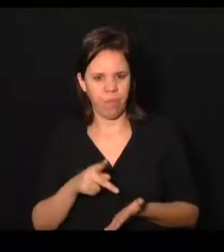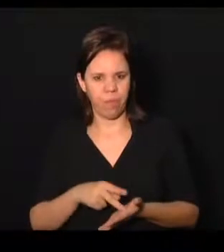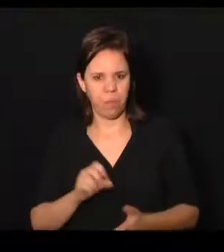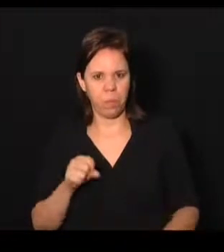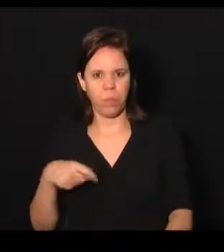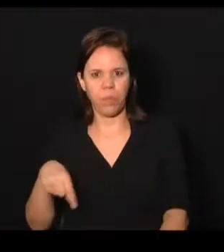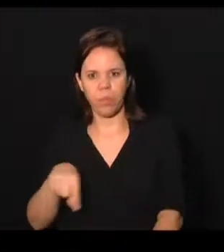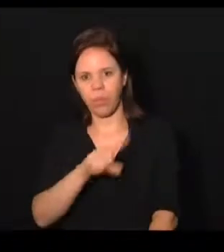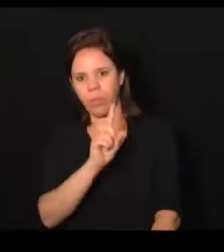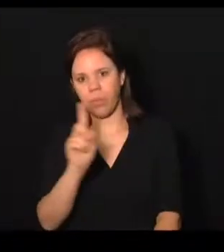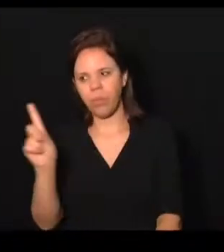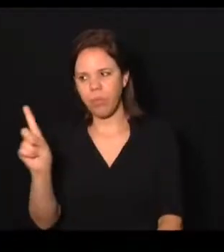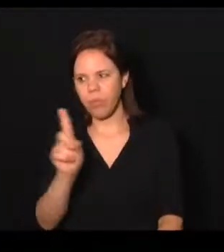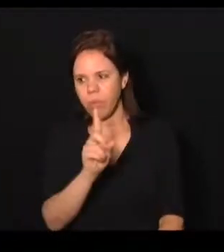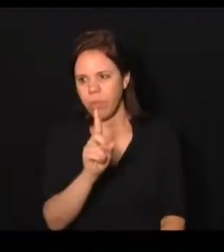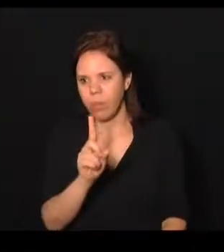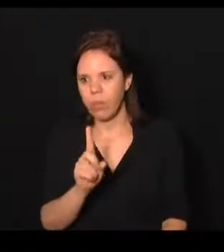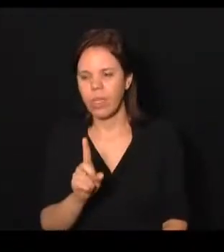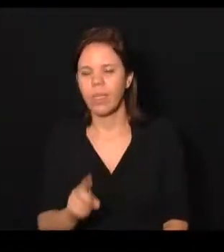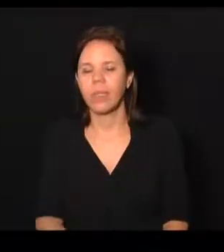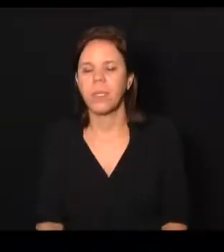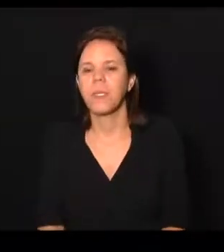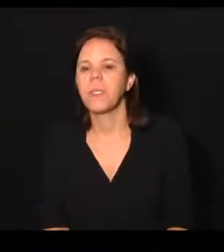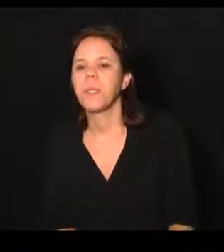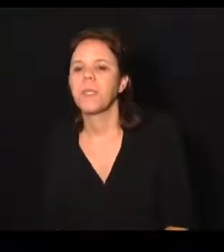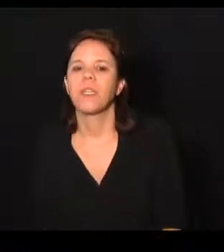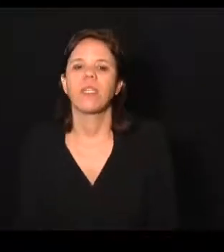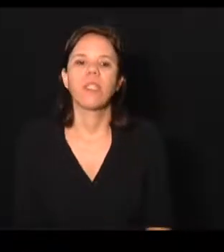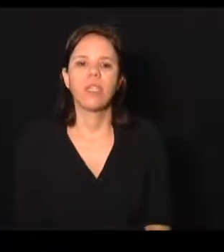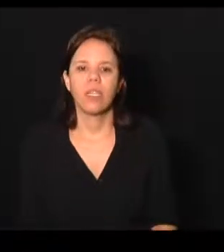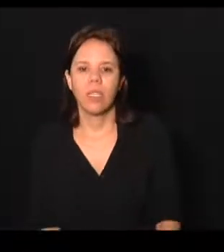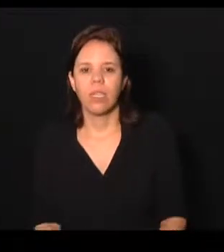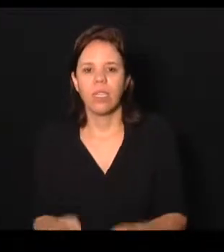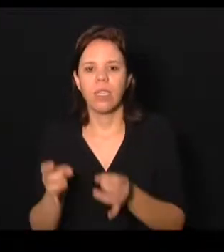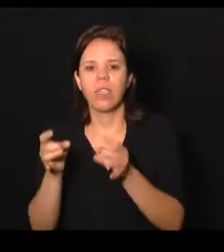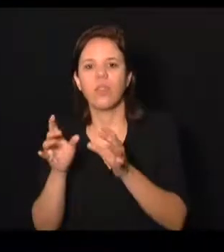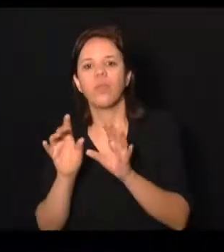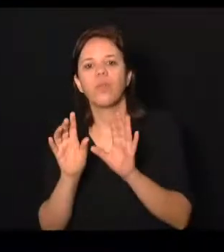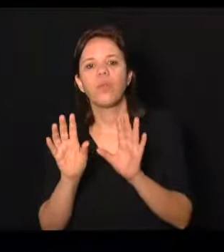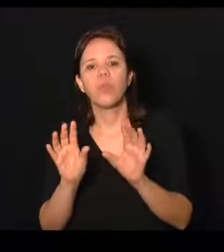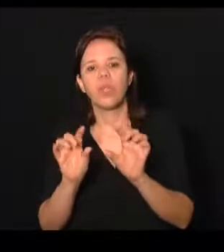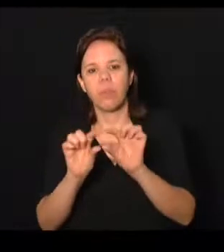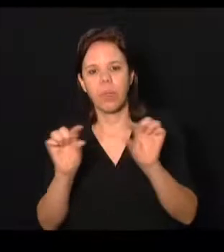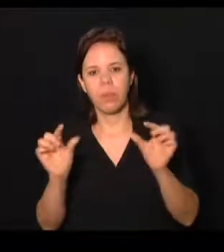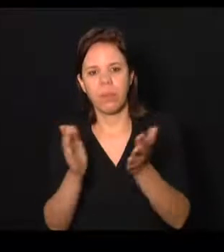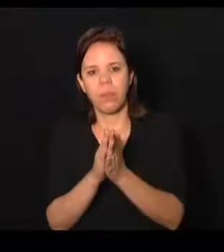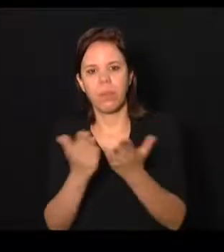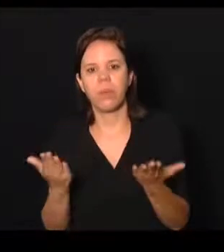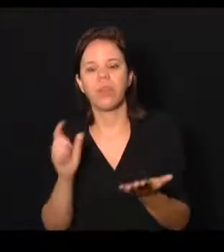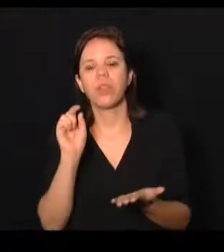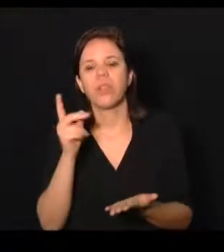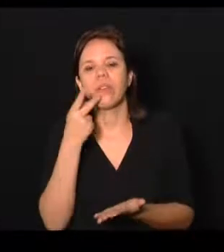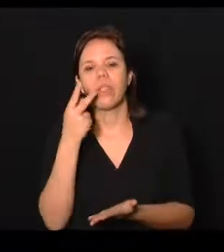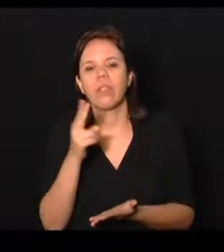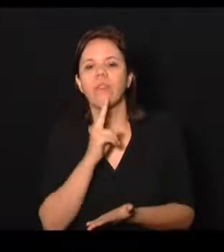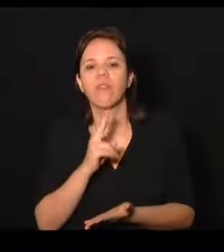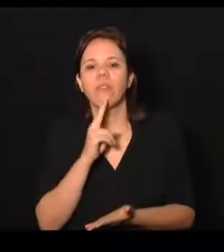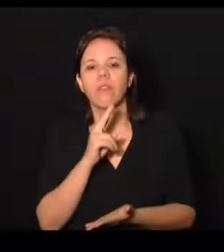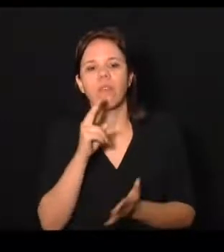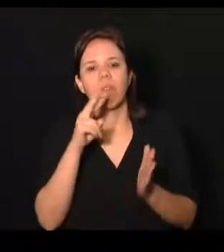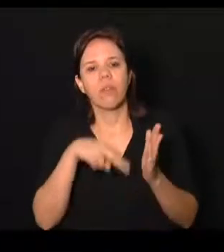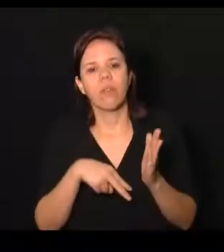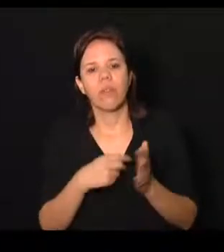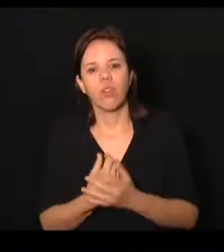Eu saí inclusive, queria deixar um verso para o Dr. Nelson, bíblico, que diz assim, que